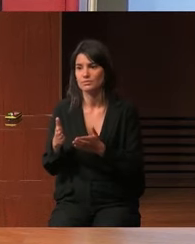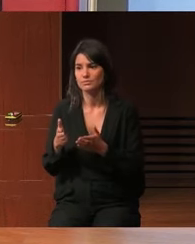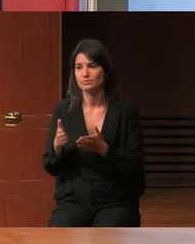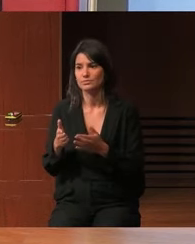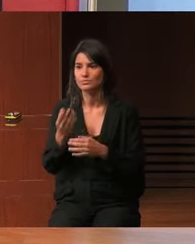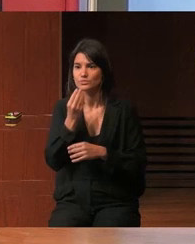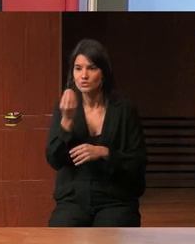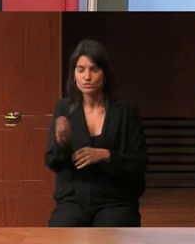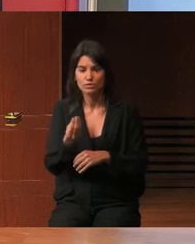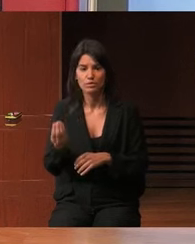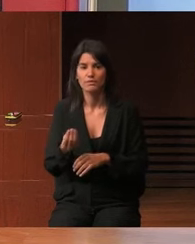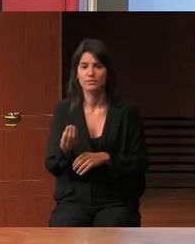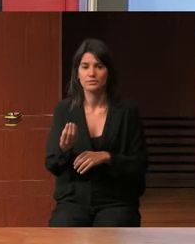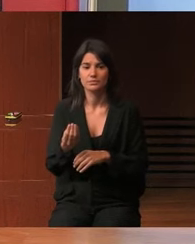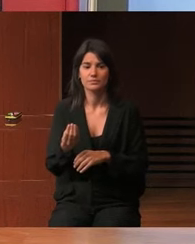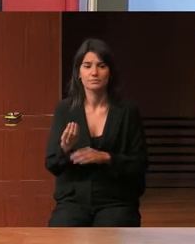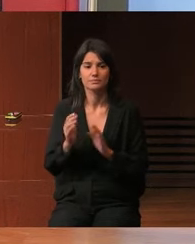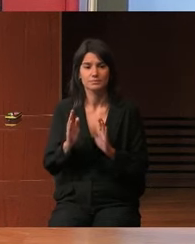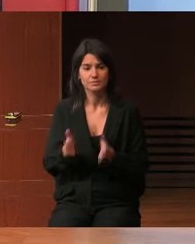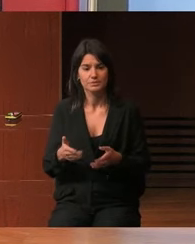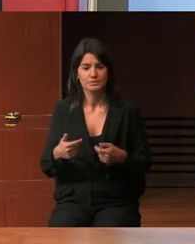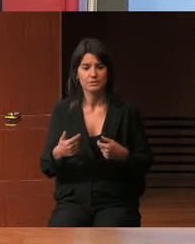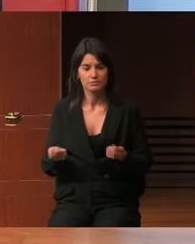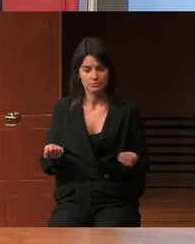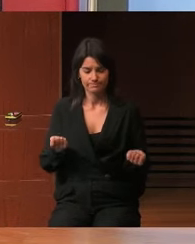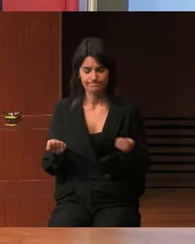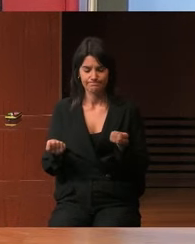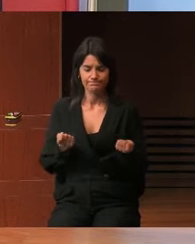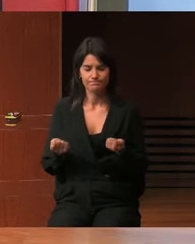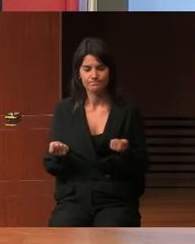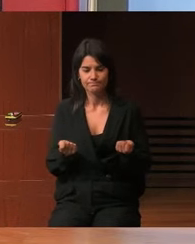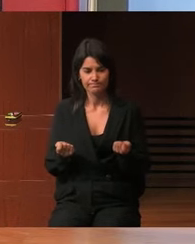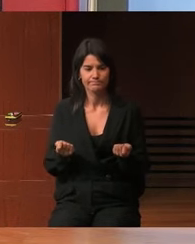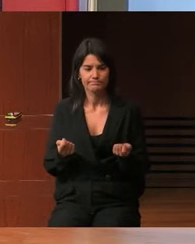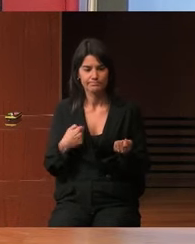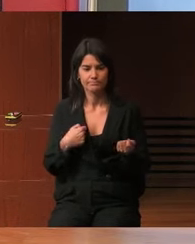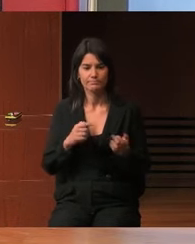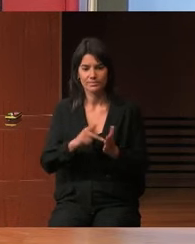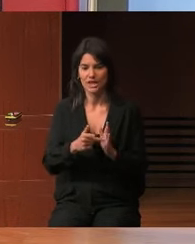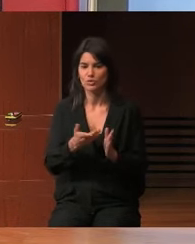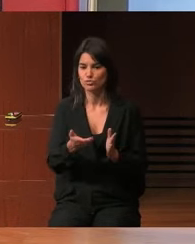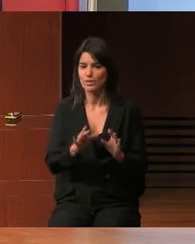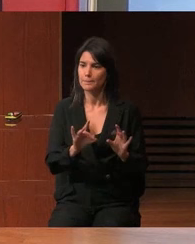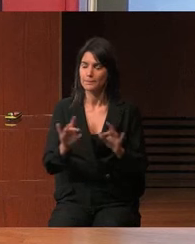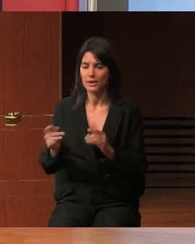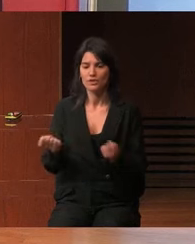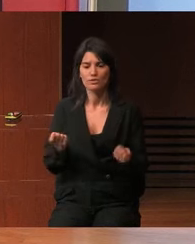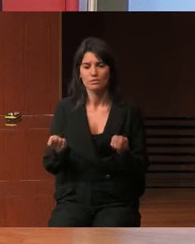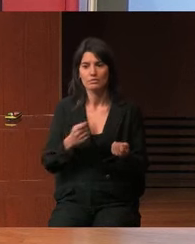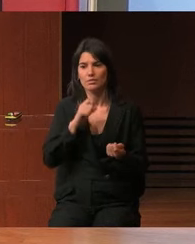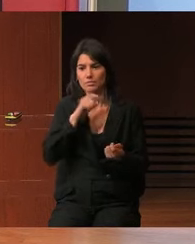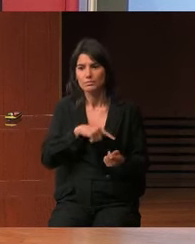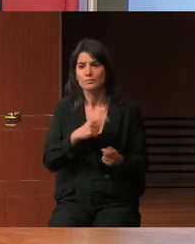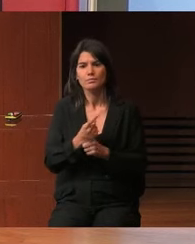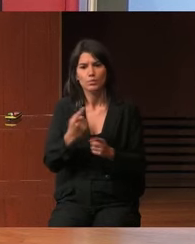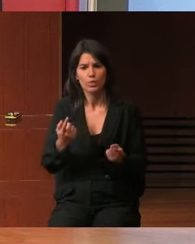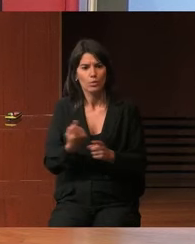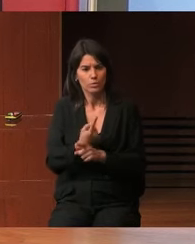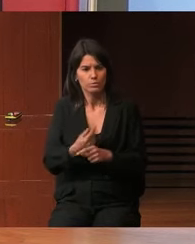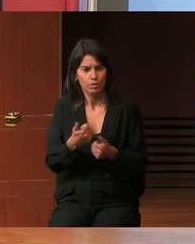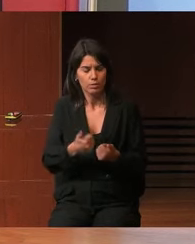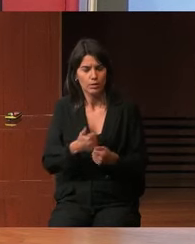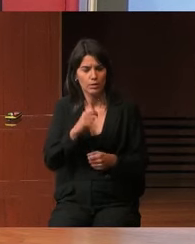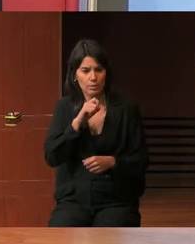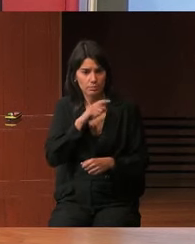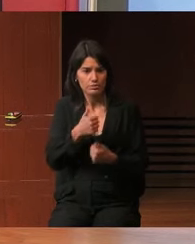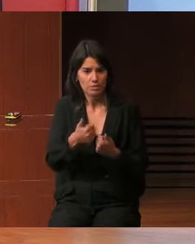os jovens a saber lidar melhor com esta tecnologia, que tem muito de potencialidades e tem de riscos, como o sair